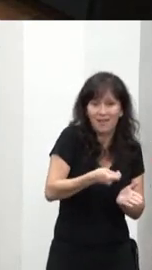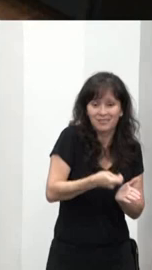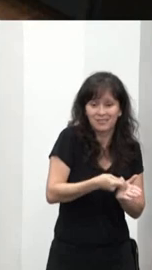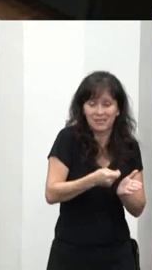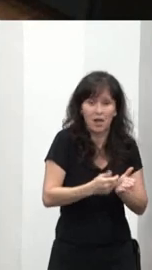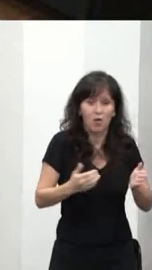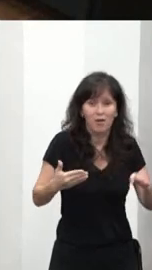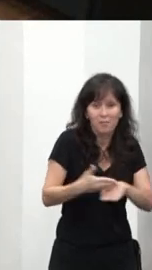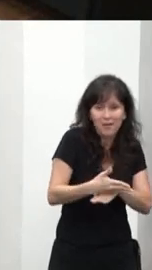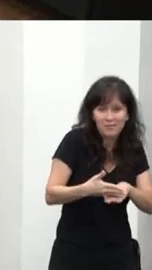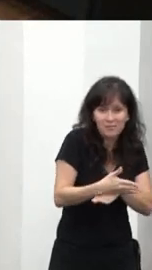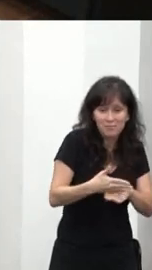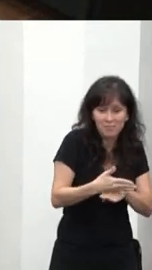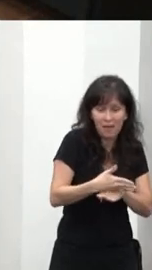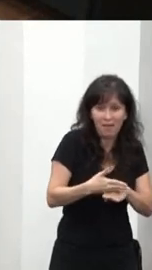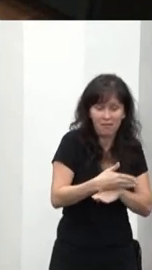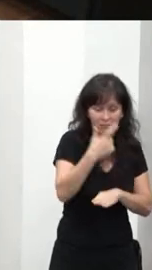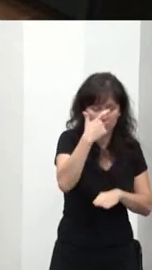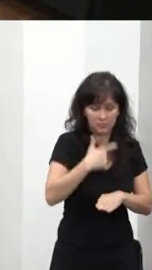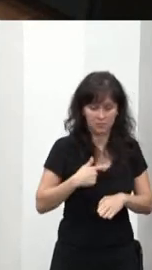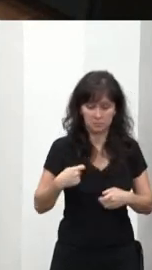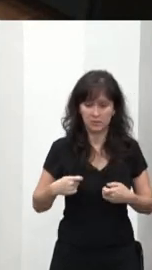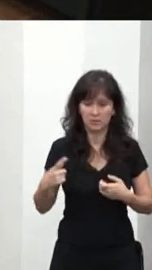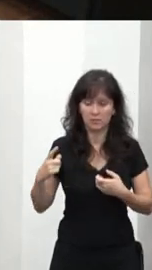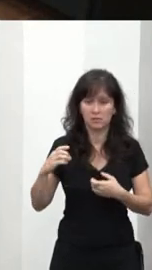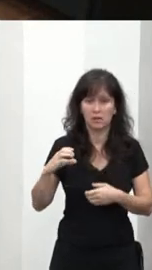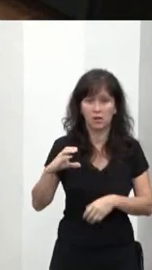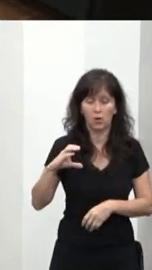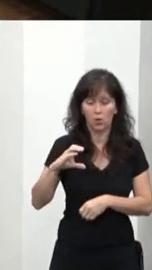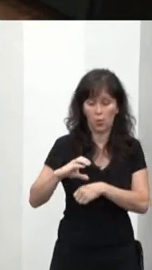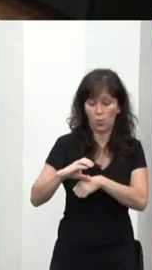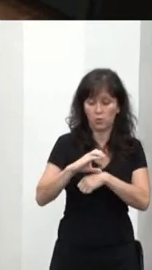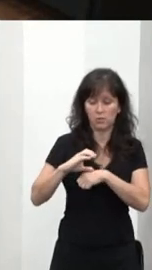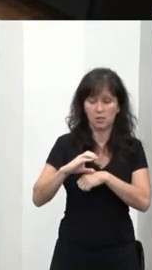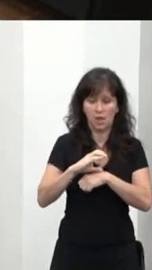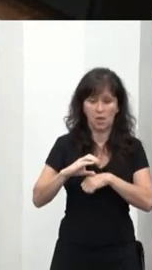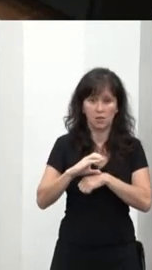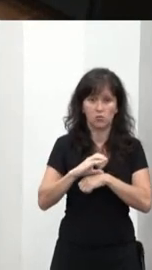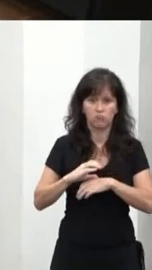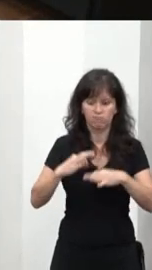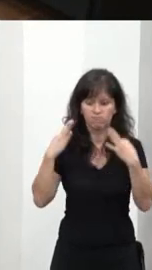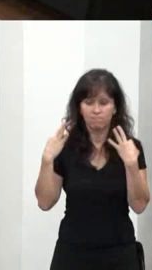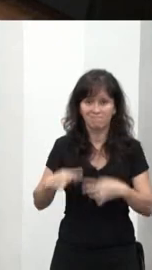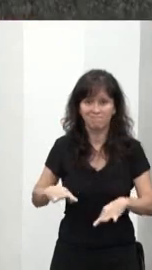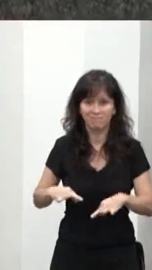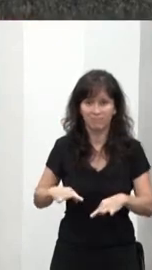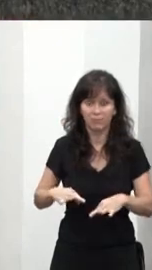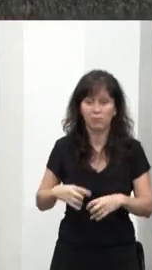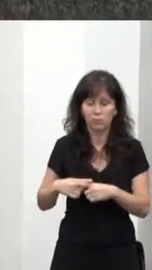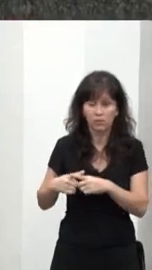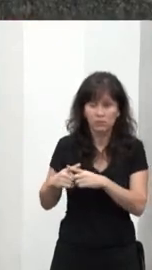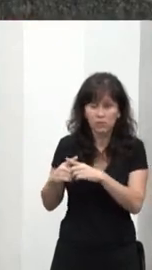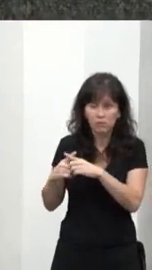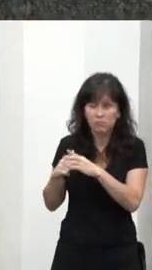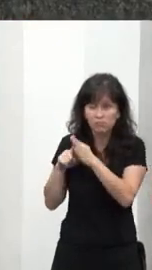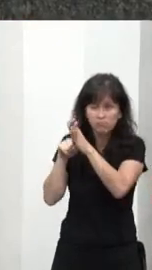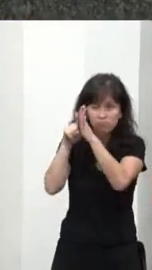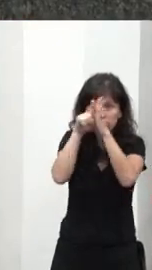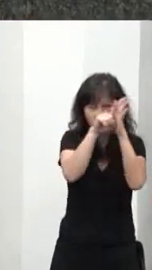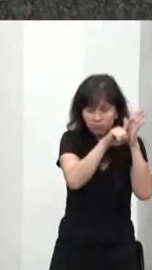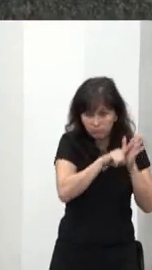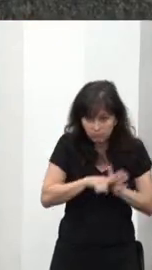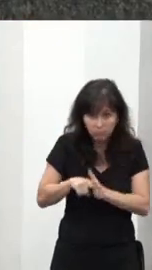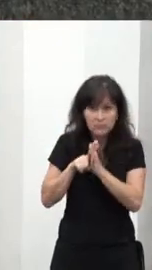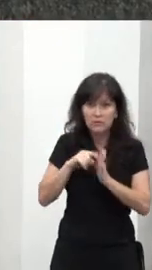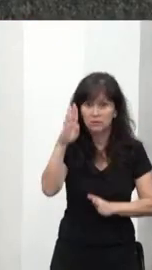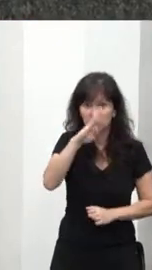ter o conselho instituído até porque quando a gente vai fazer um levantamento Nacional o número de conselhos efetivamente que cumprem